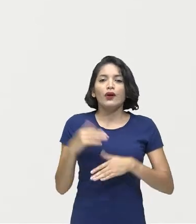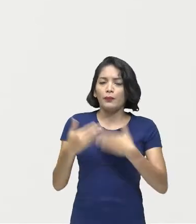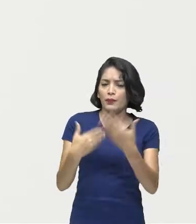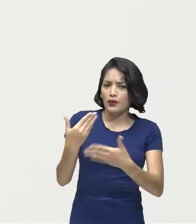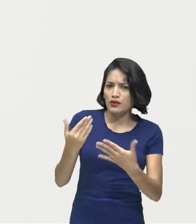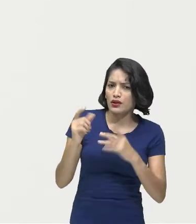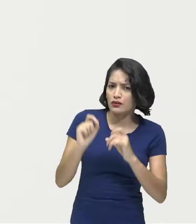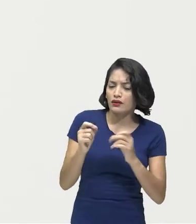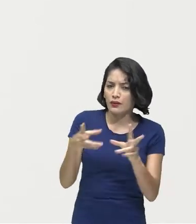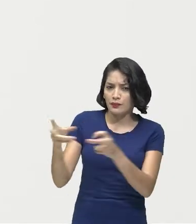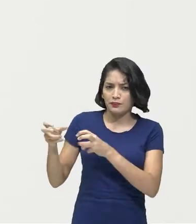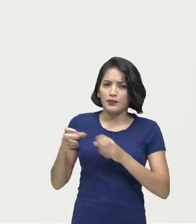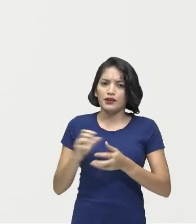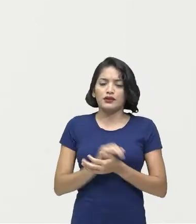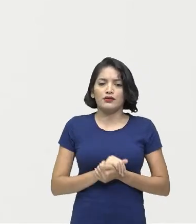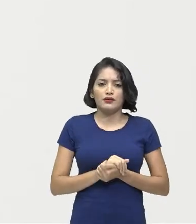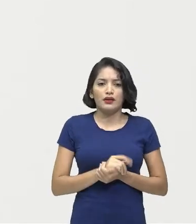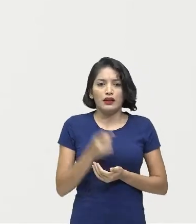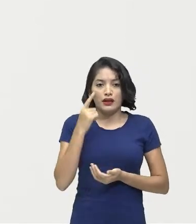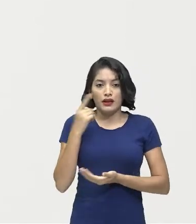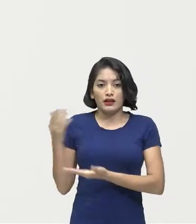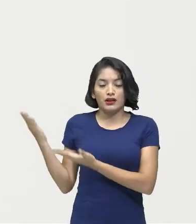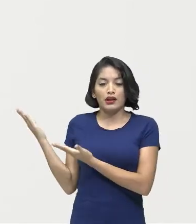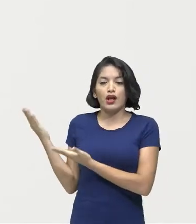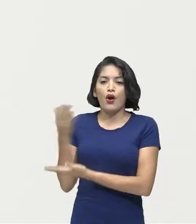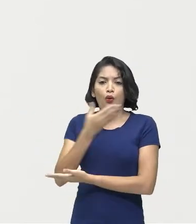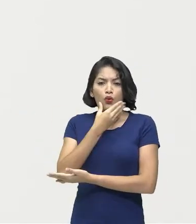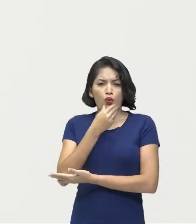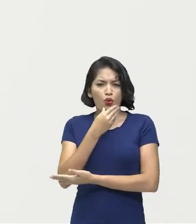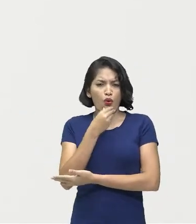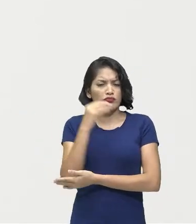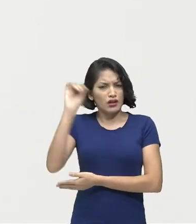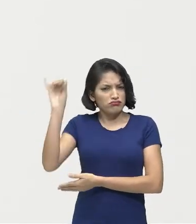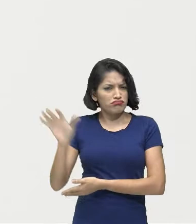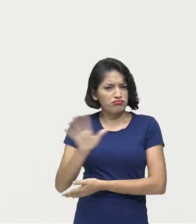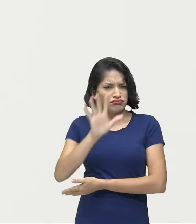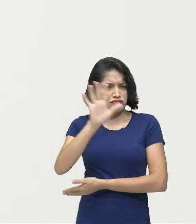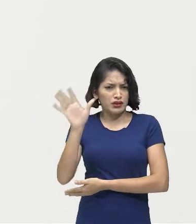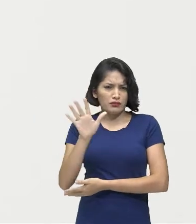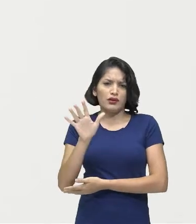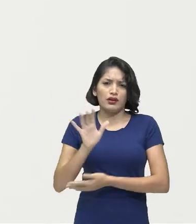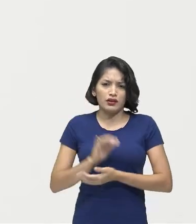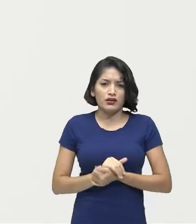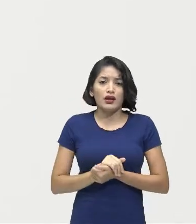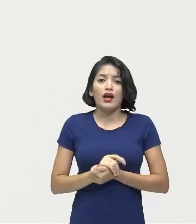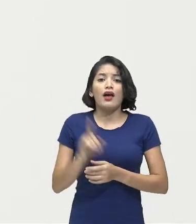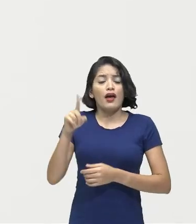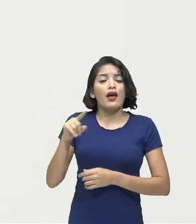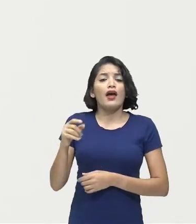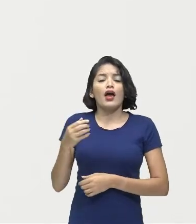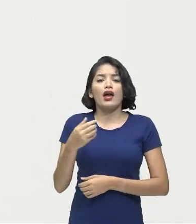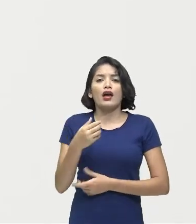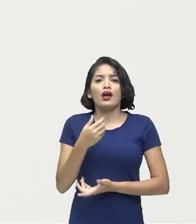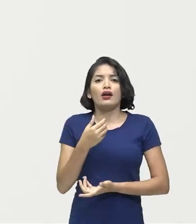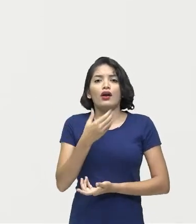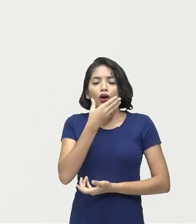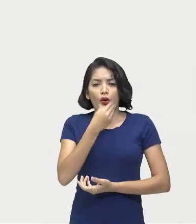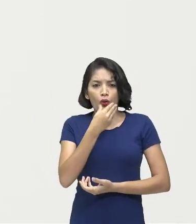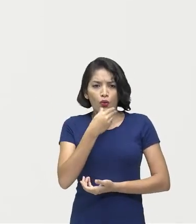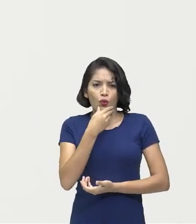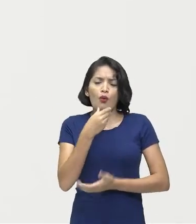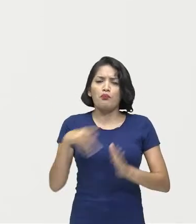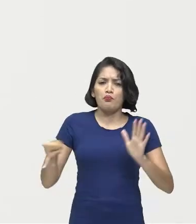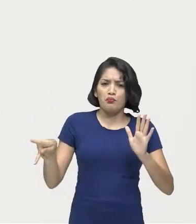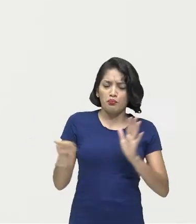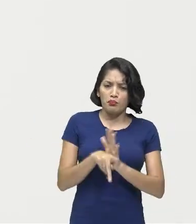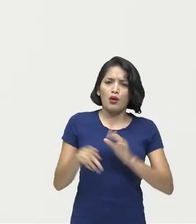processo? Olha, aqui nós temos George Washington numa grande imagem. Para quem não lembra, ele é considerado o pai, né, da independência